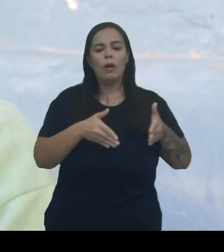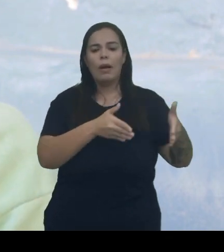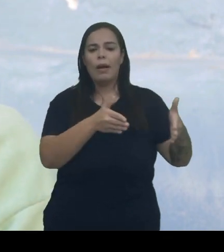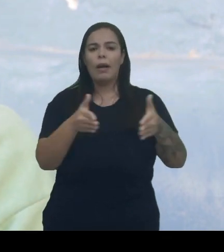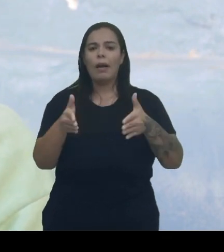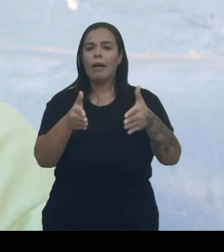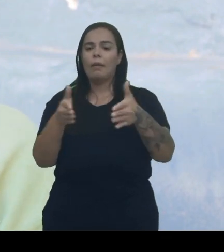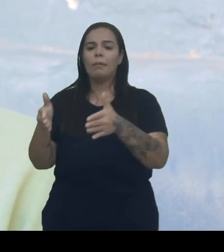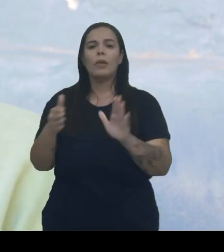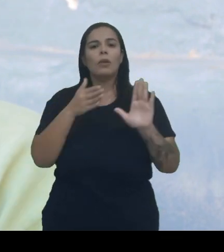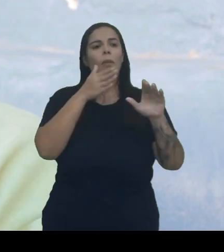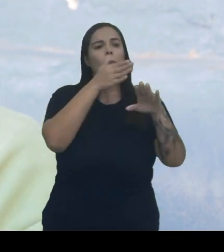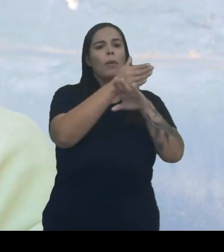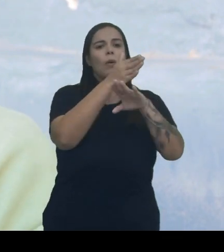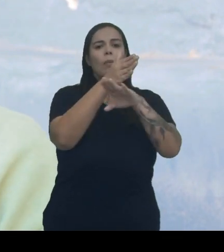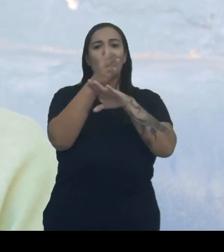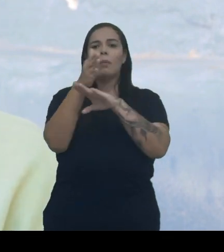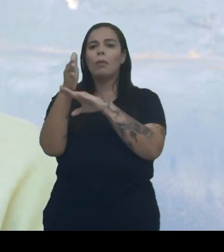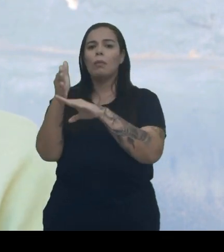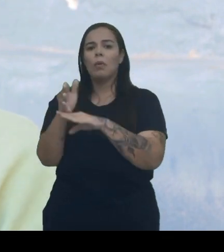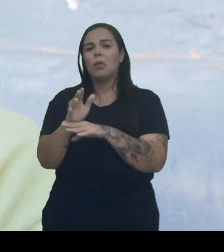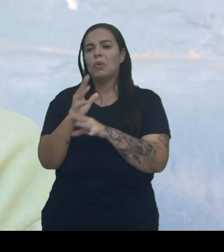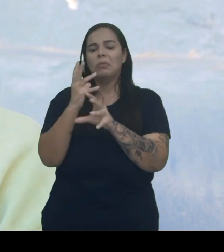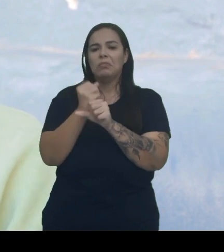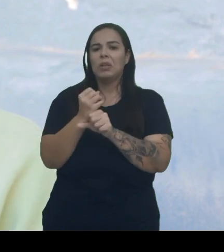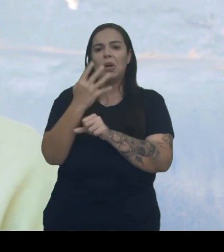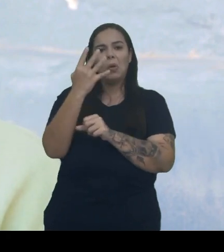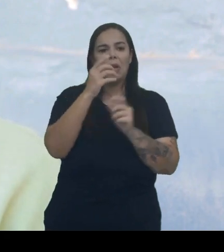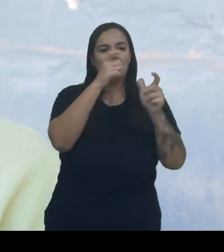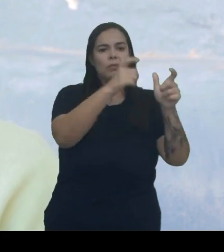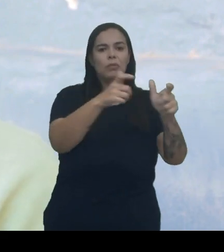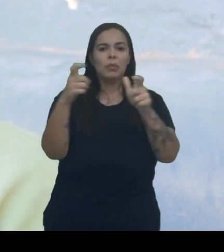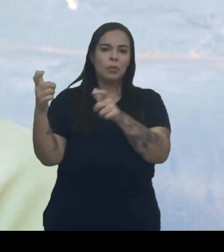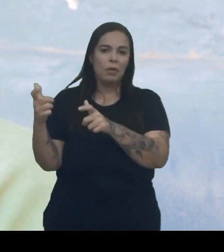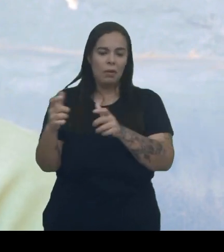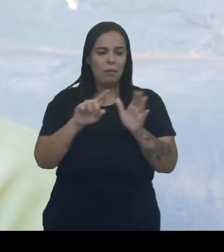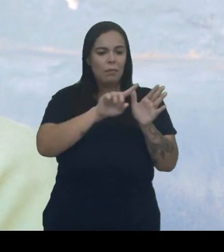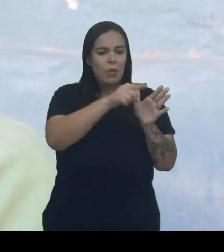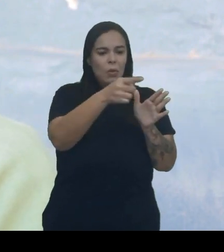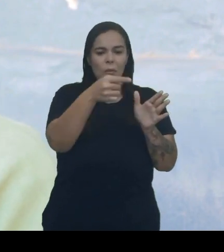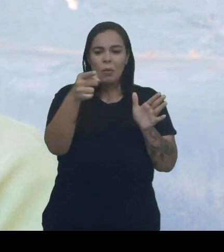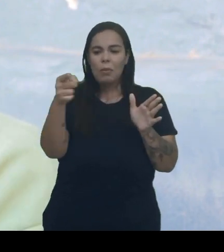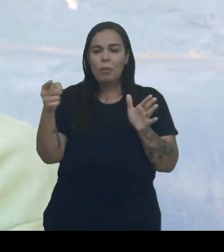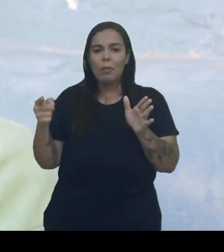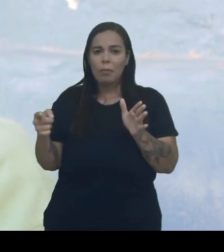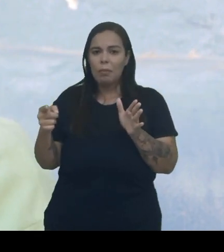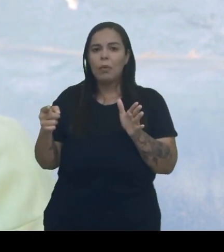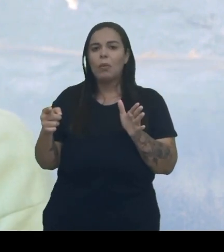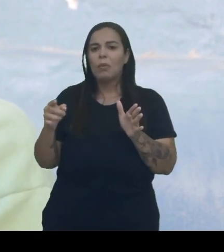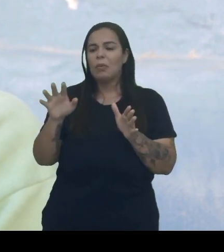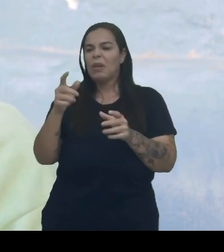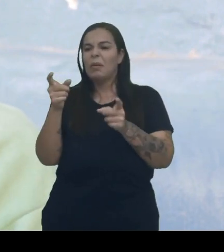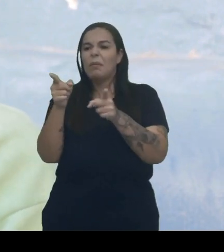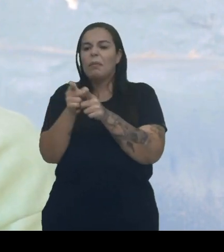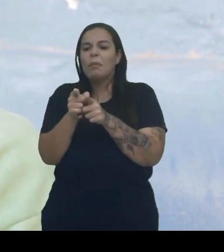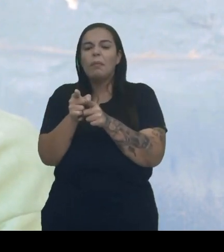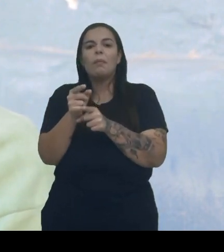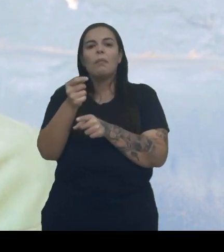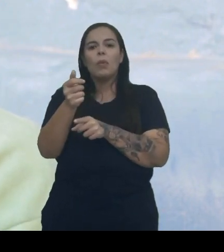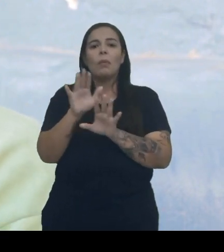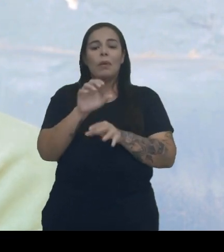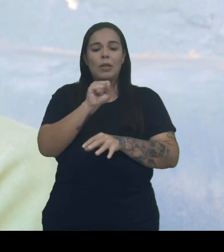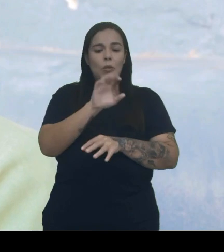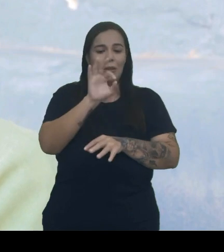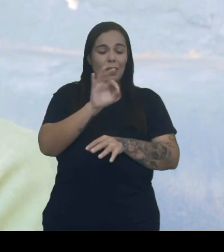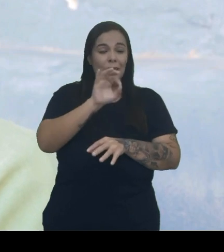Taquatiara, Piratininga e Itaipuaçu. Esses eram os percursos. Itaipuaçu, Taquatiara e Piratininga nem era tanto, era mais aqui. 80% da